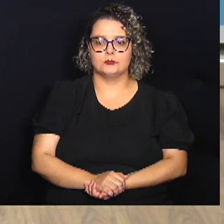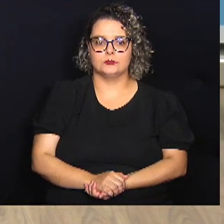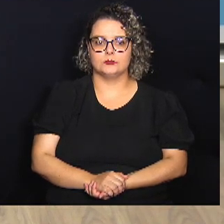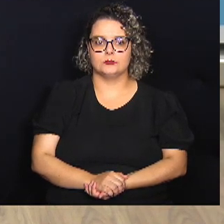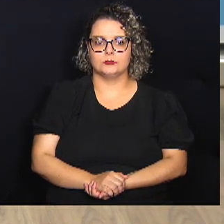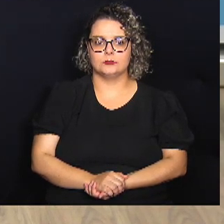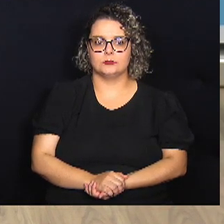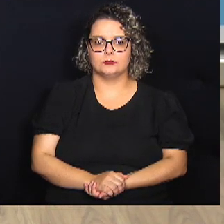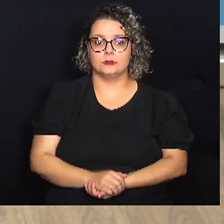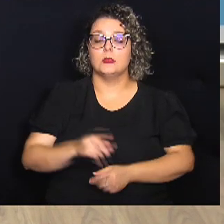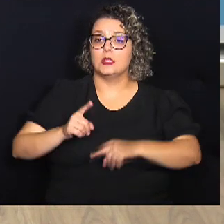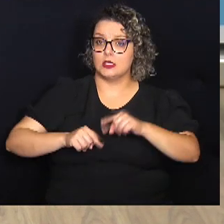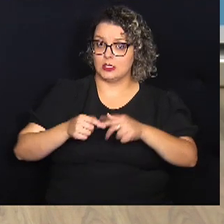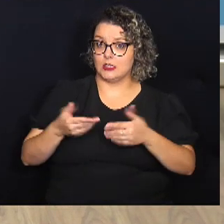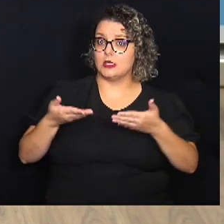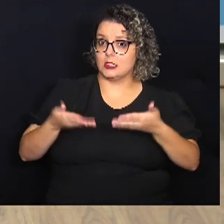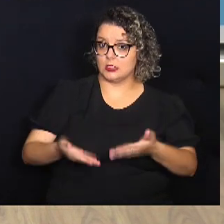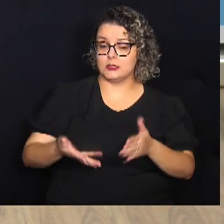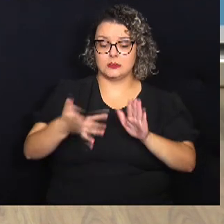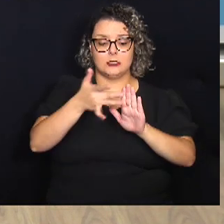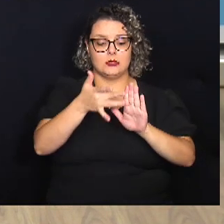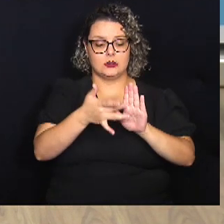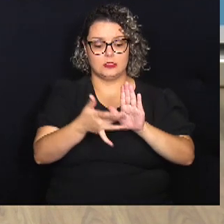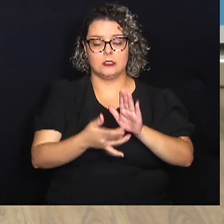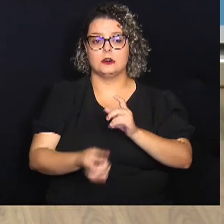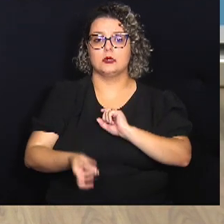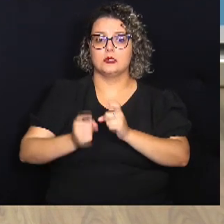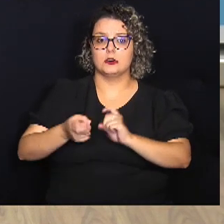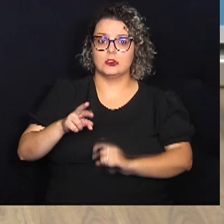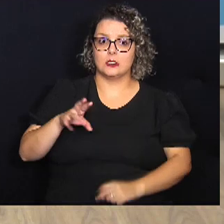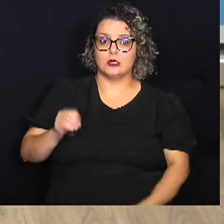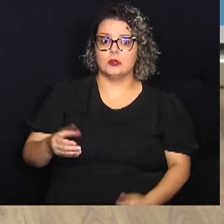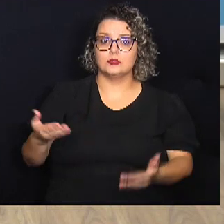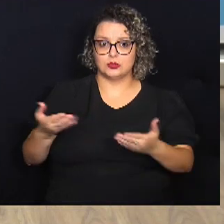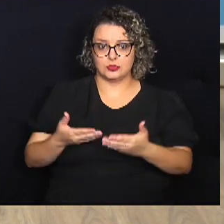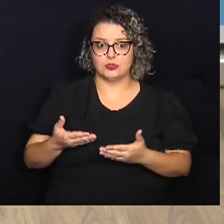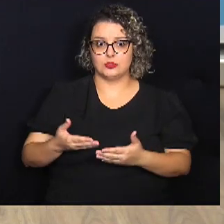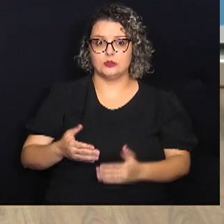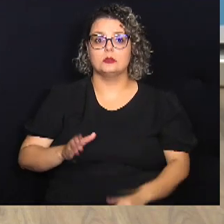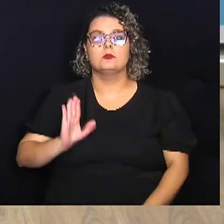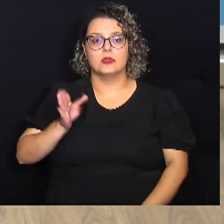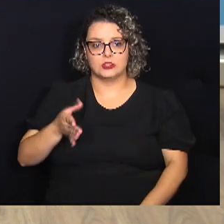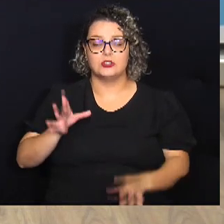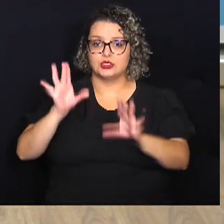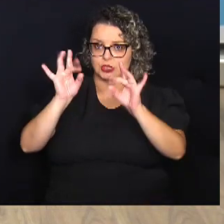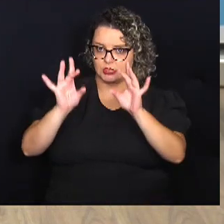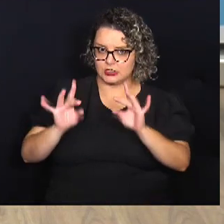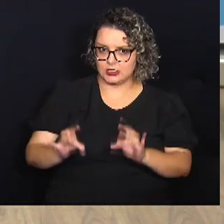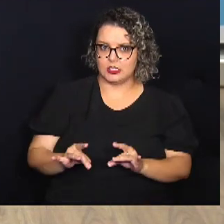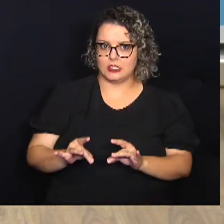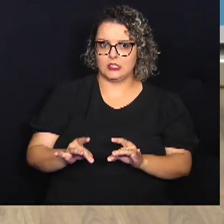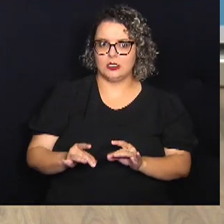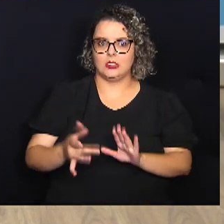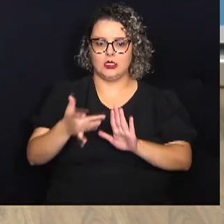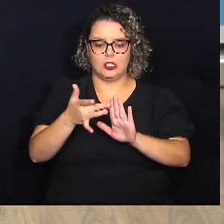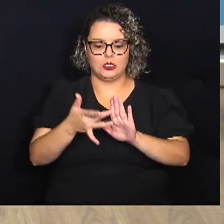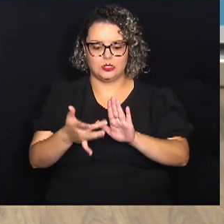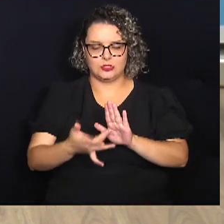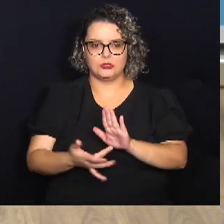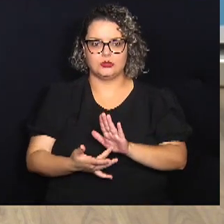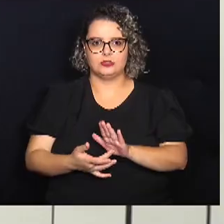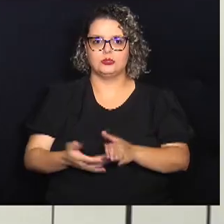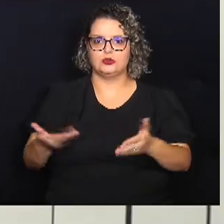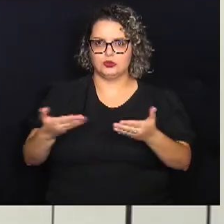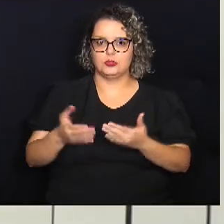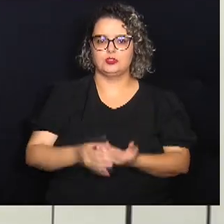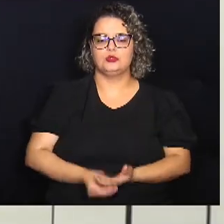E essa matéria está na pauta da reunião ordinária de hoje, mas daqui a pouco a gente detalha sobre a pauta desta